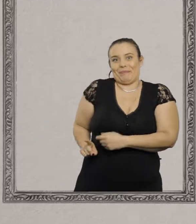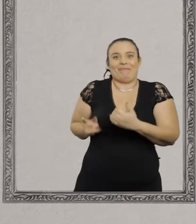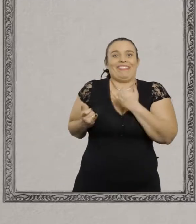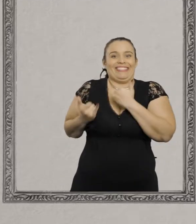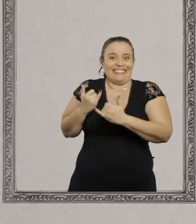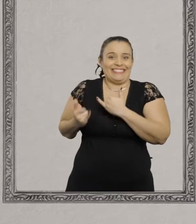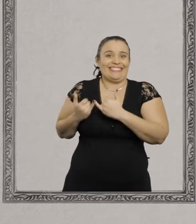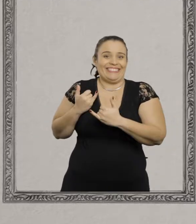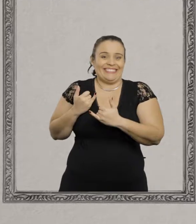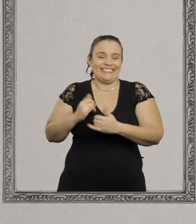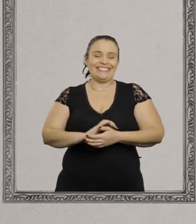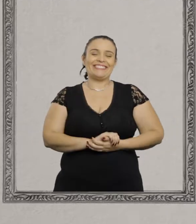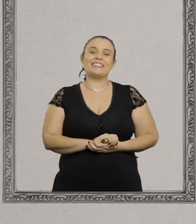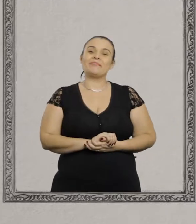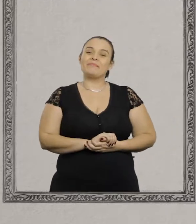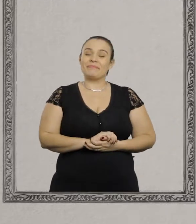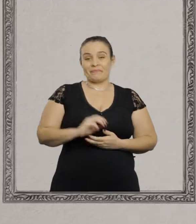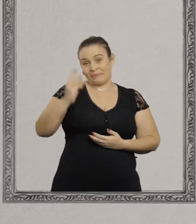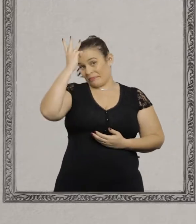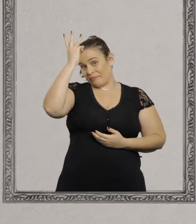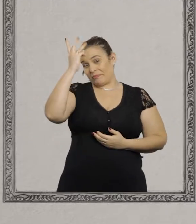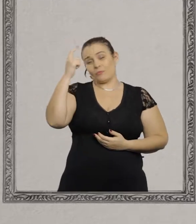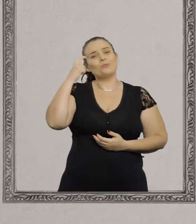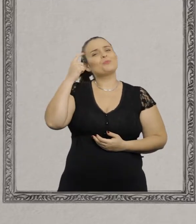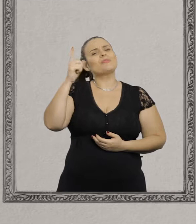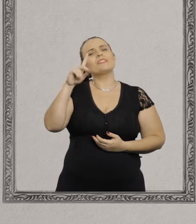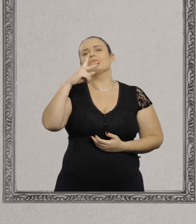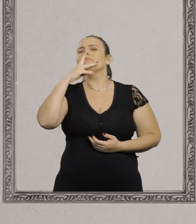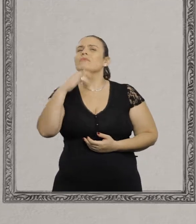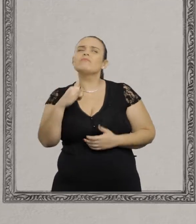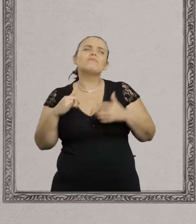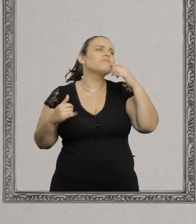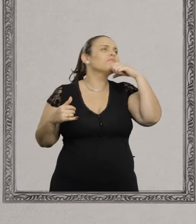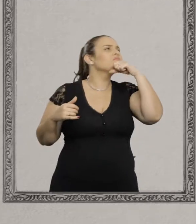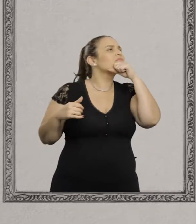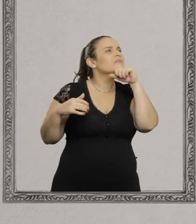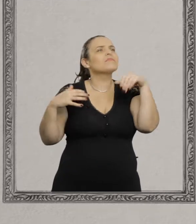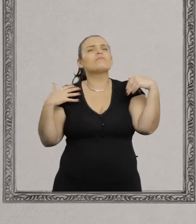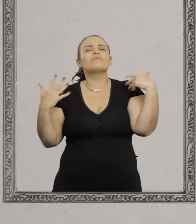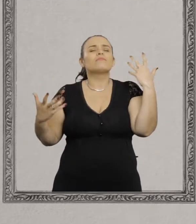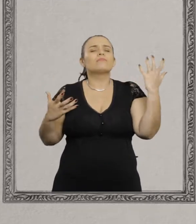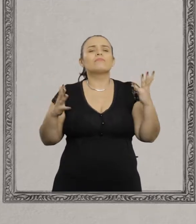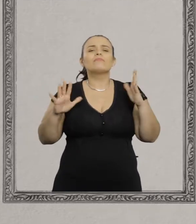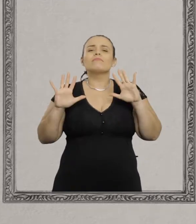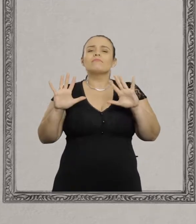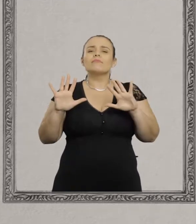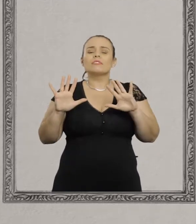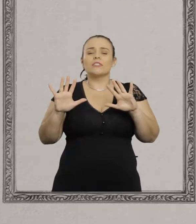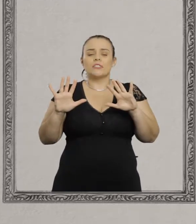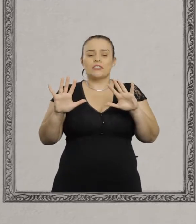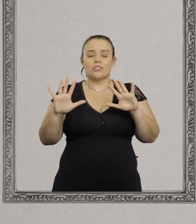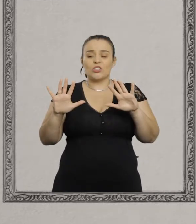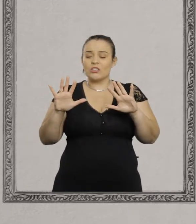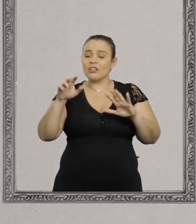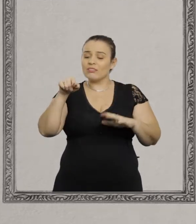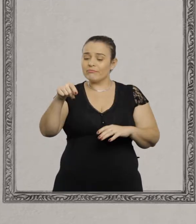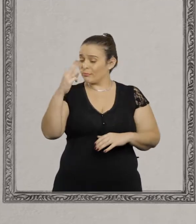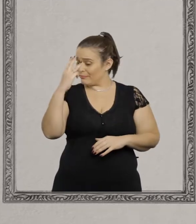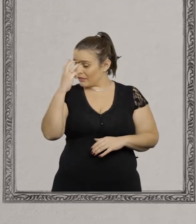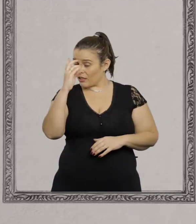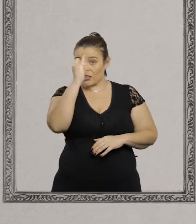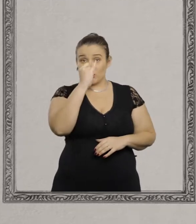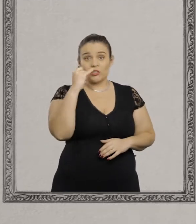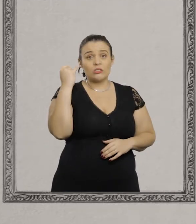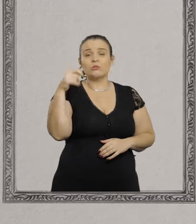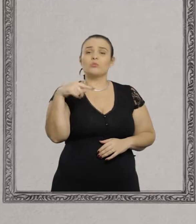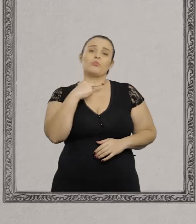dia todo atrás dela, como se fosse um cachorrinho. Wendy não pensava em seu pai e sua mãe, mas ela queria que os